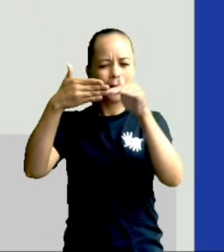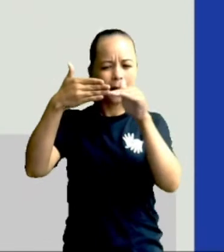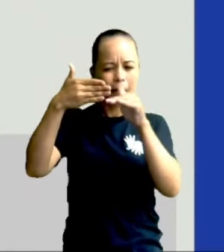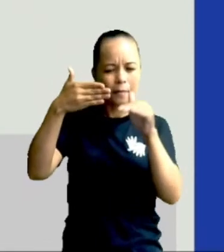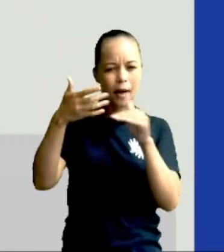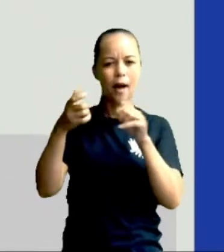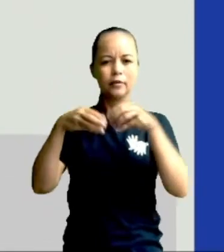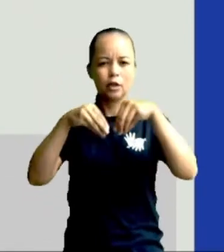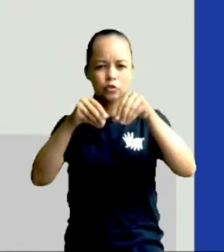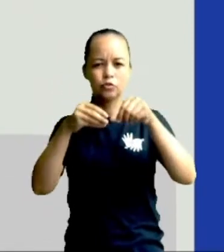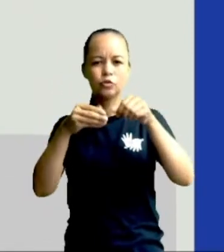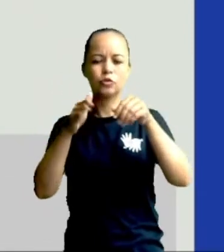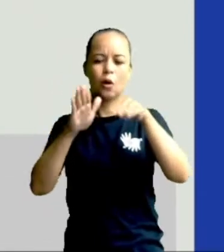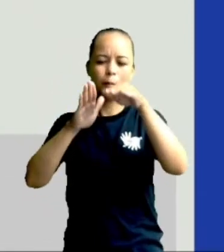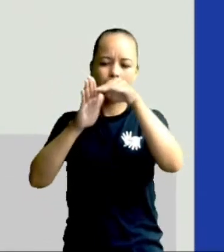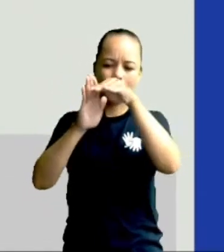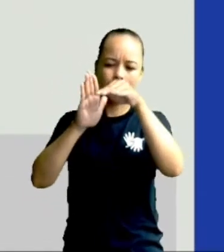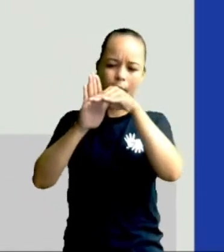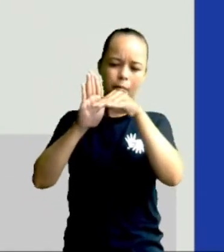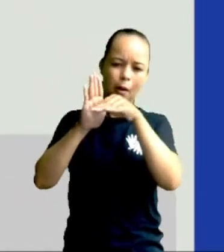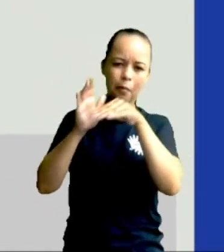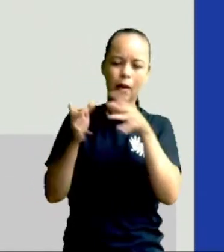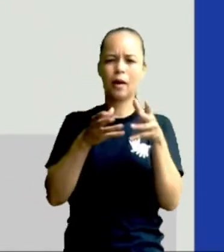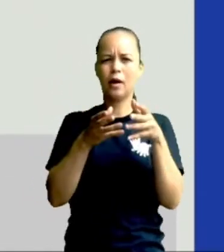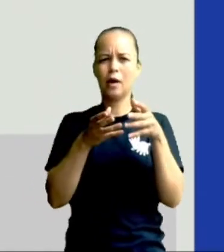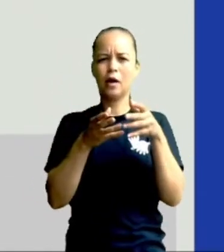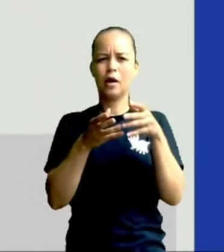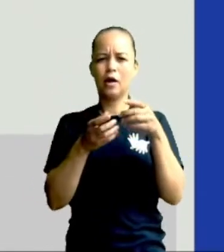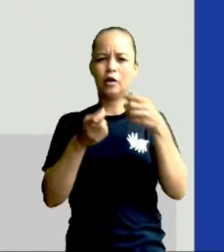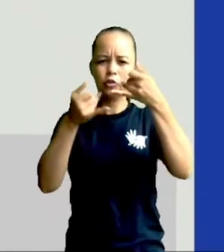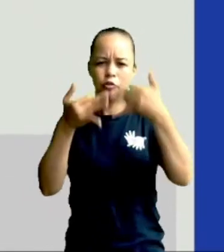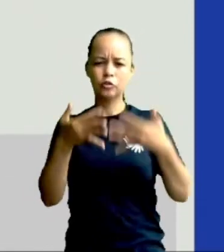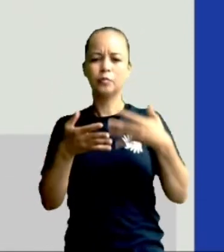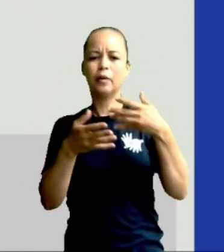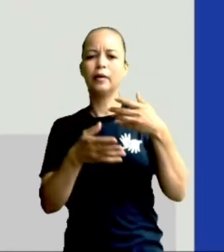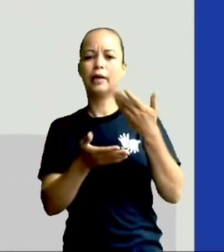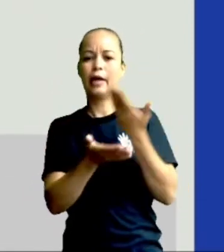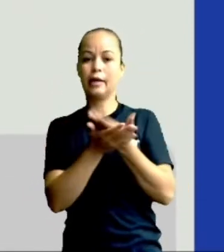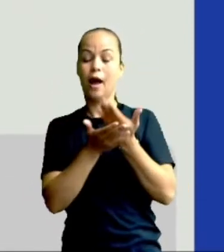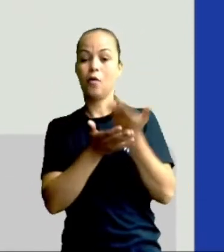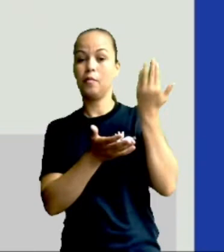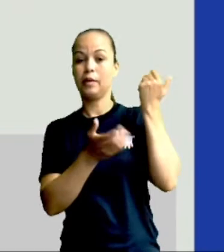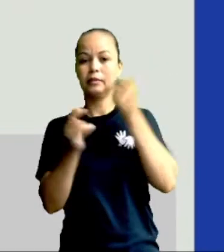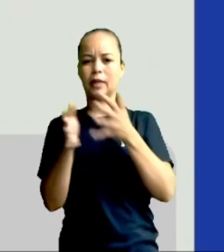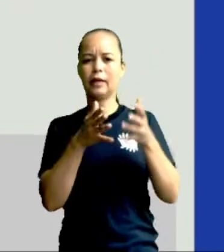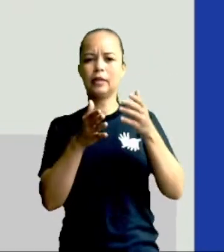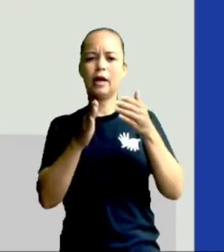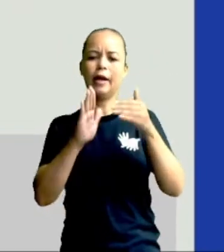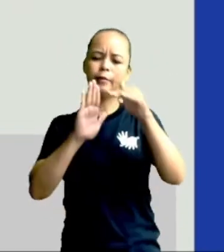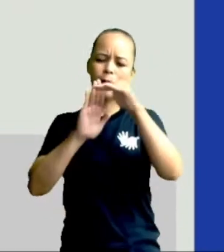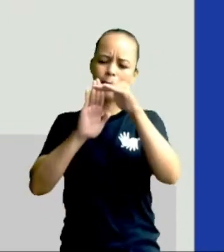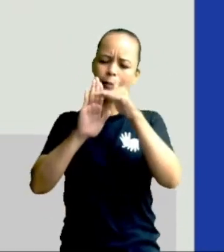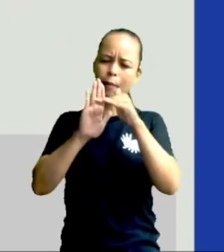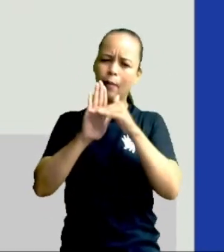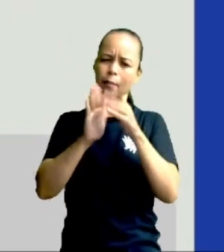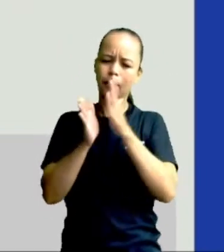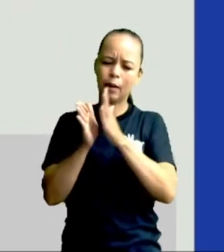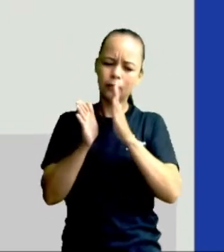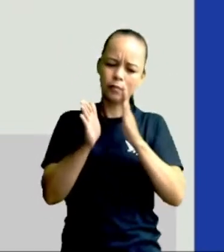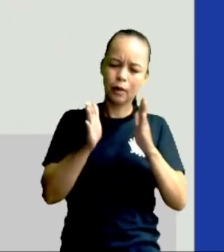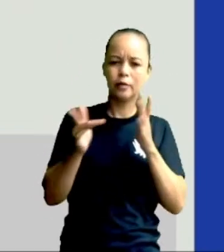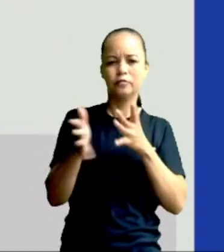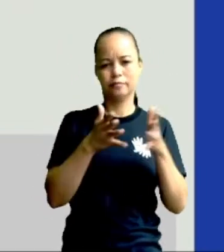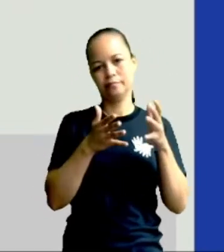gente falou sobre o solo, eu falei que o solo ele não existe uma imagem só. Ele é divididinho, ele tem vários